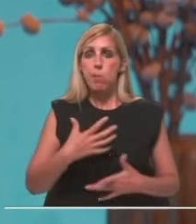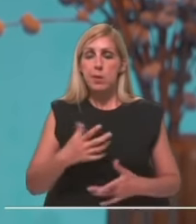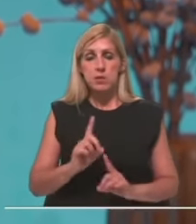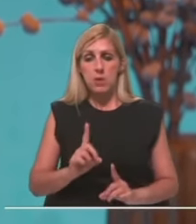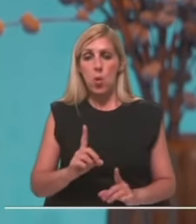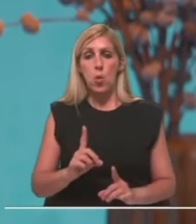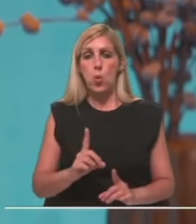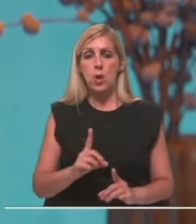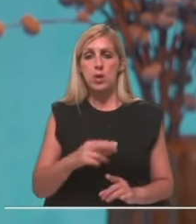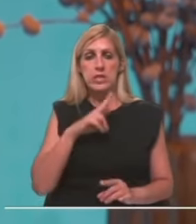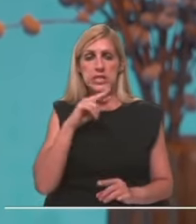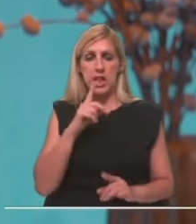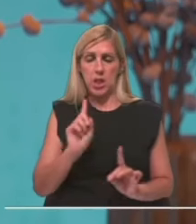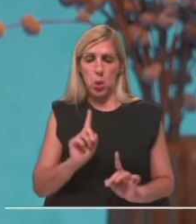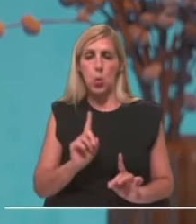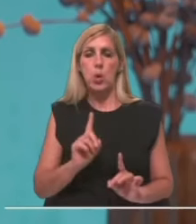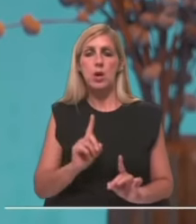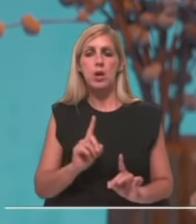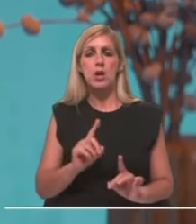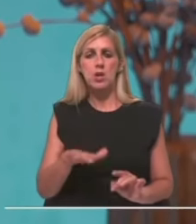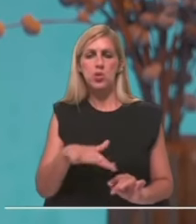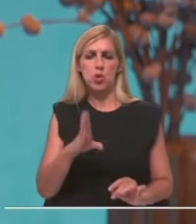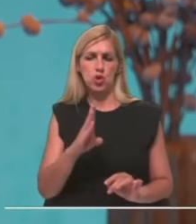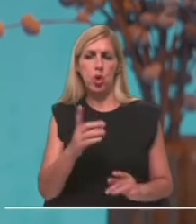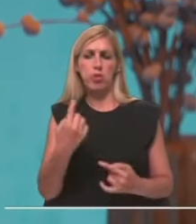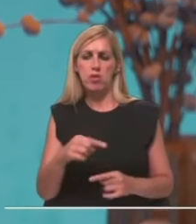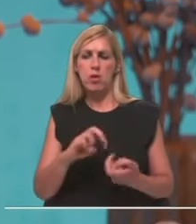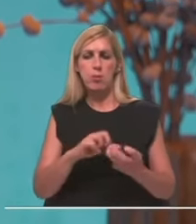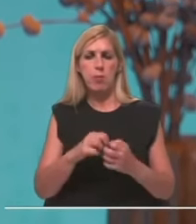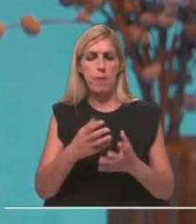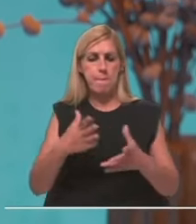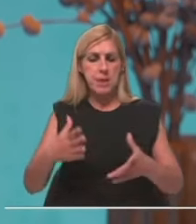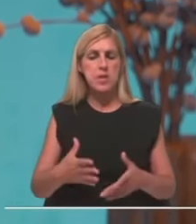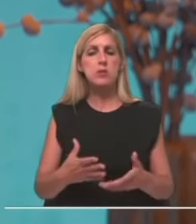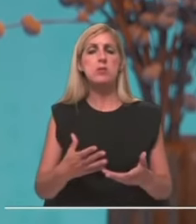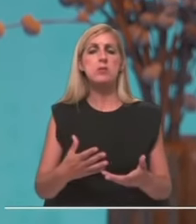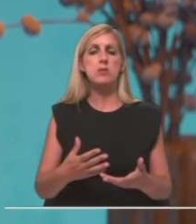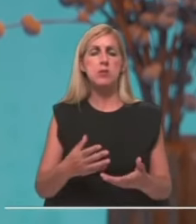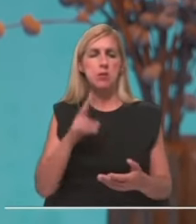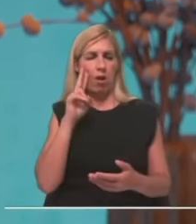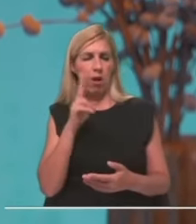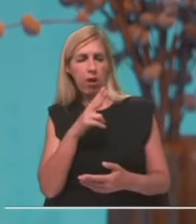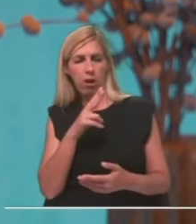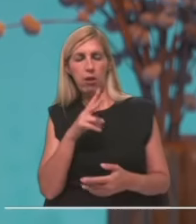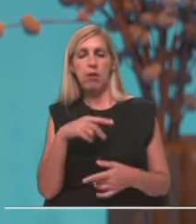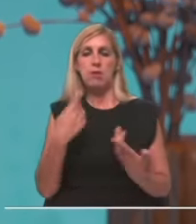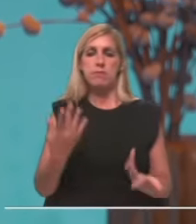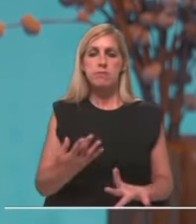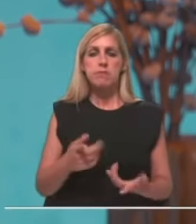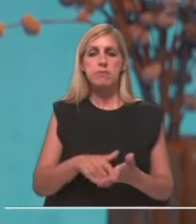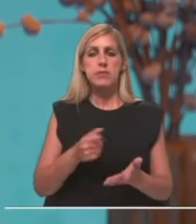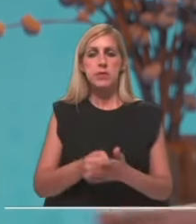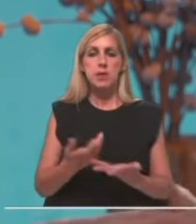facto de ser de Chelas. Ser da Zona J, acho que havia muito mais a questão do peso, o olhar de lado, havia